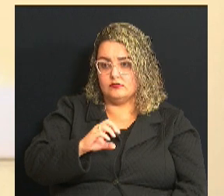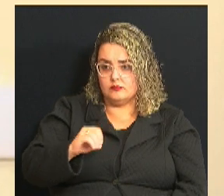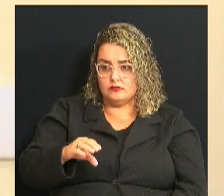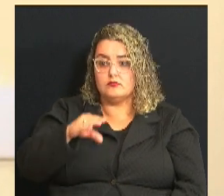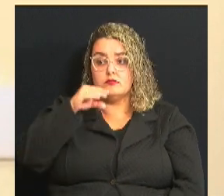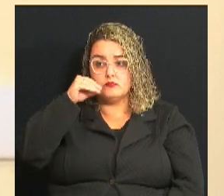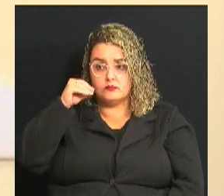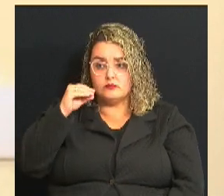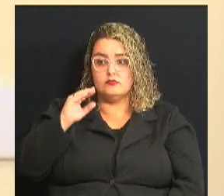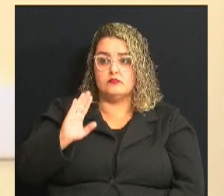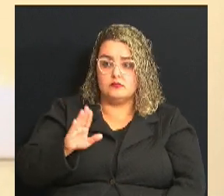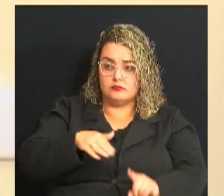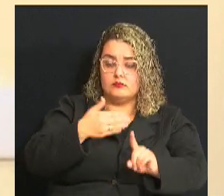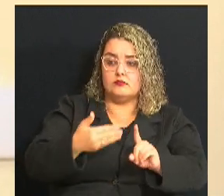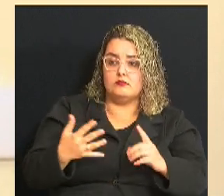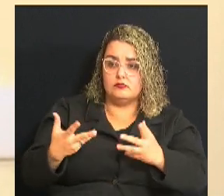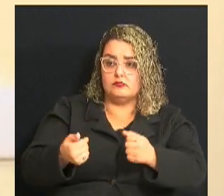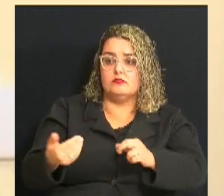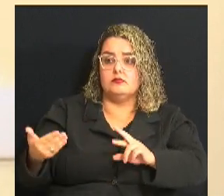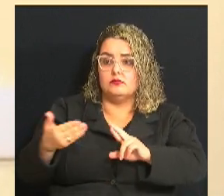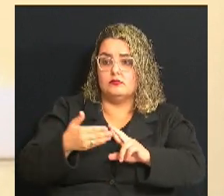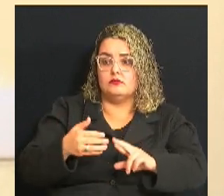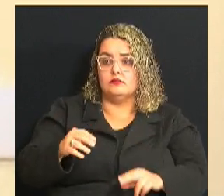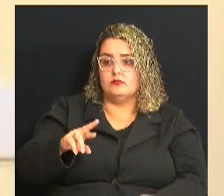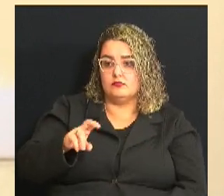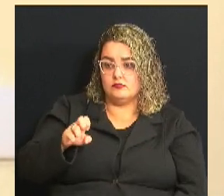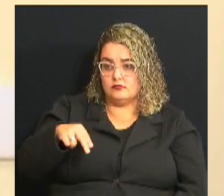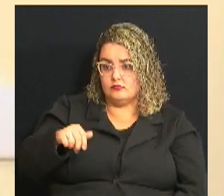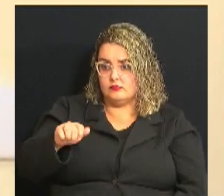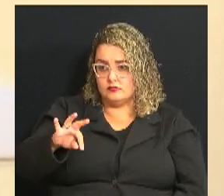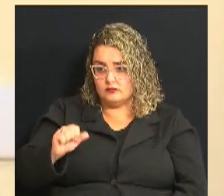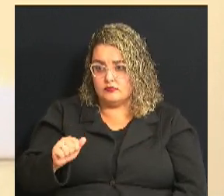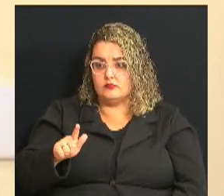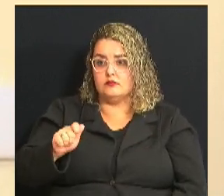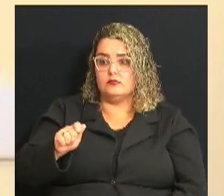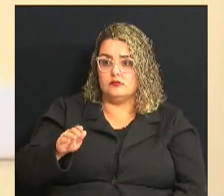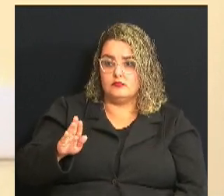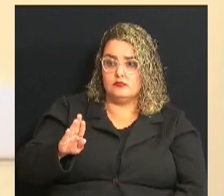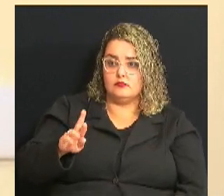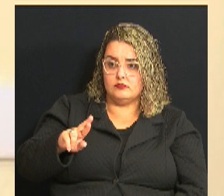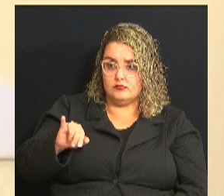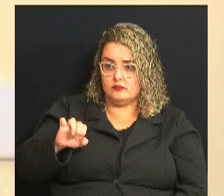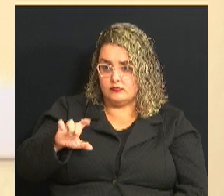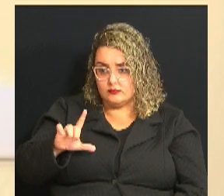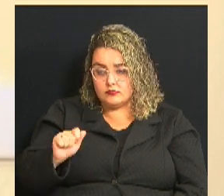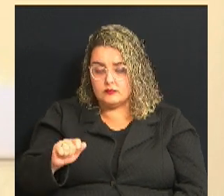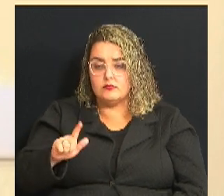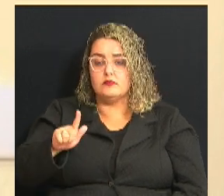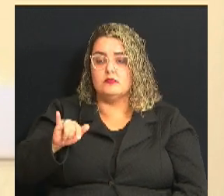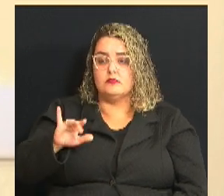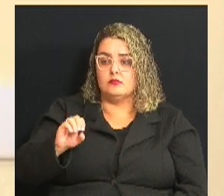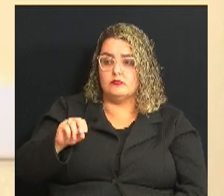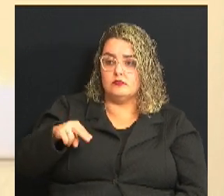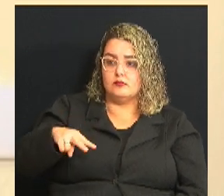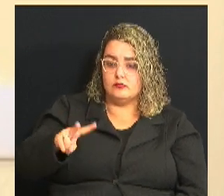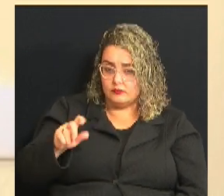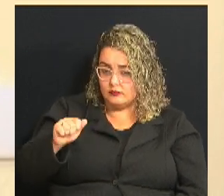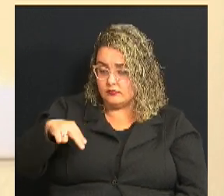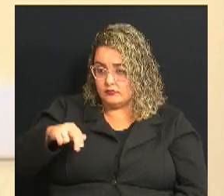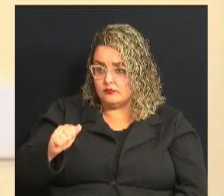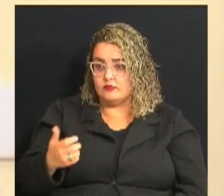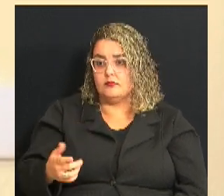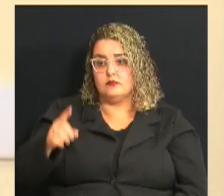nos representando, todos os outros, a Renata, a Gabriela e a Giovana. Então, são pessoas que estão lá no dia a dia,